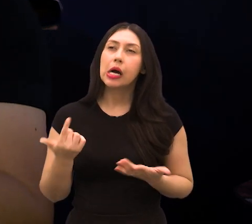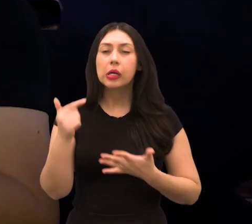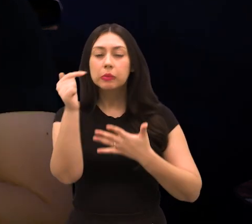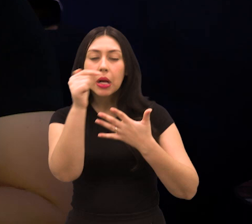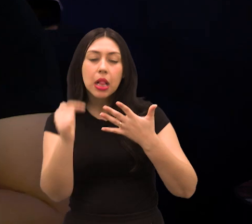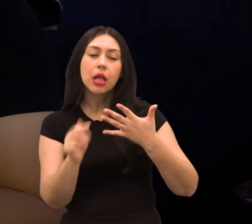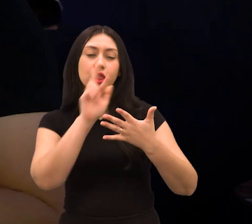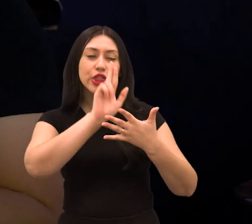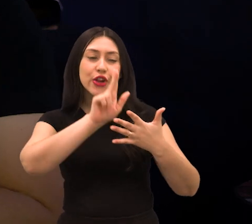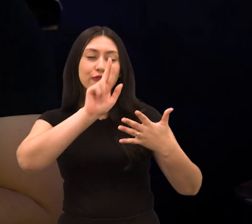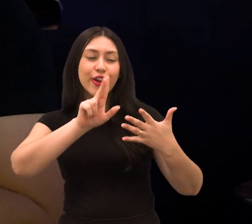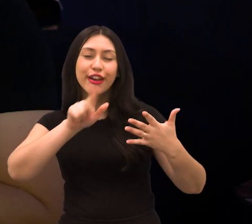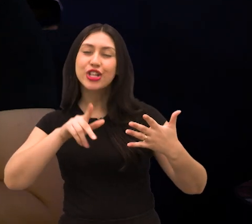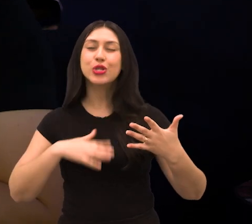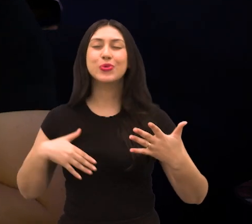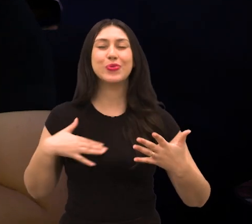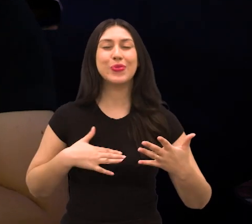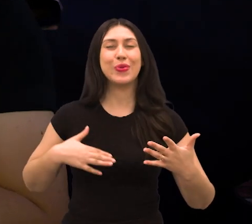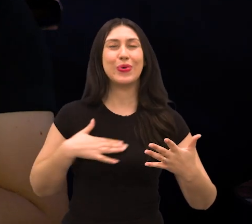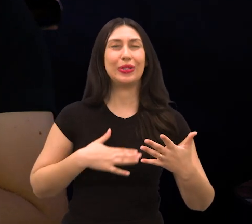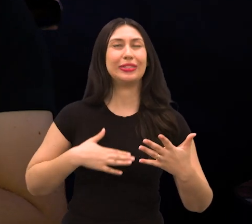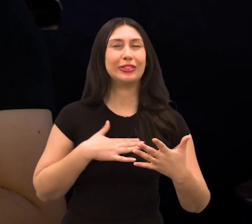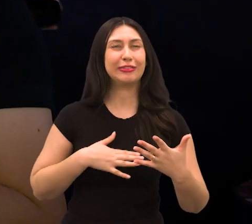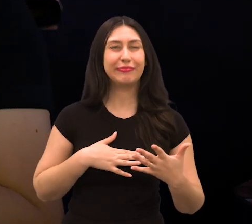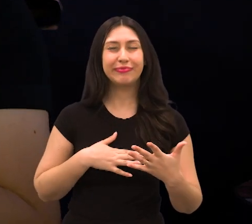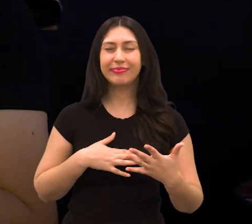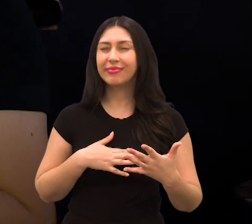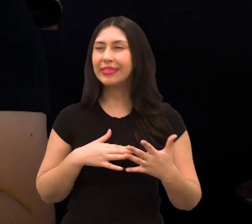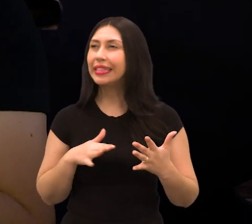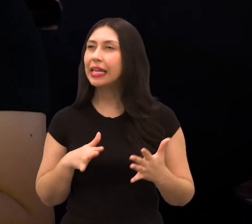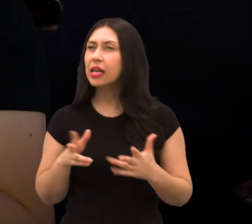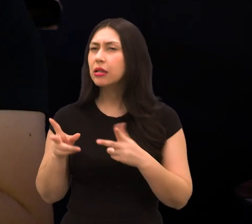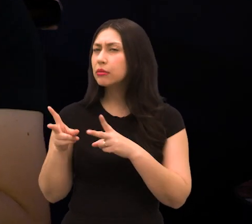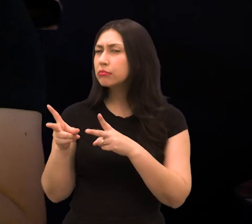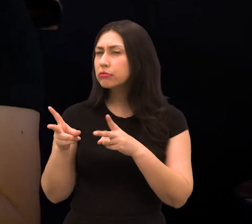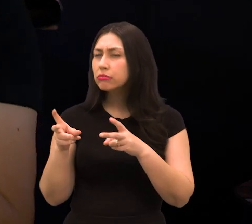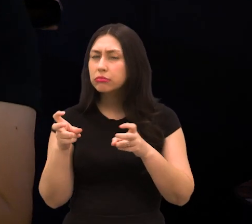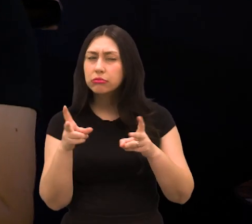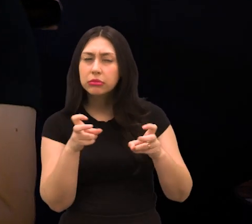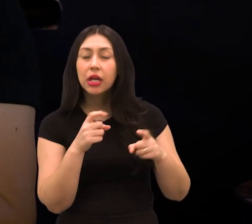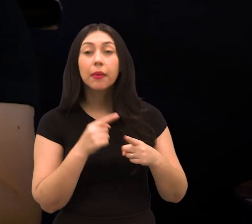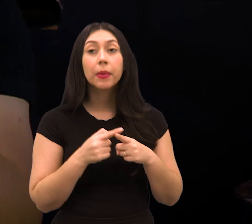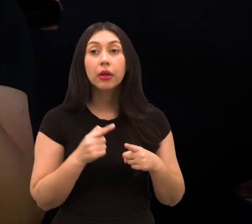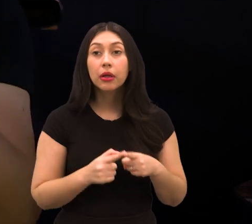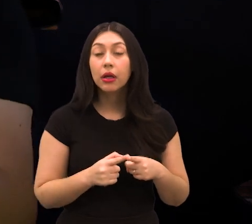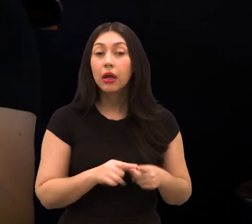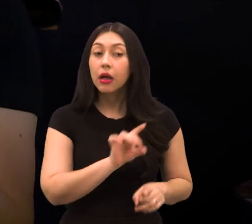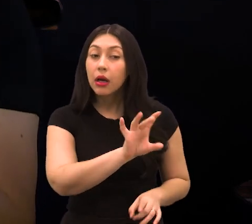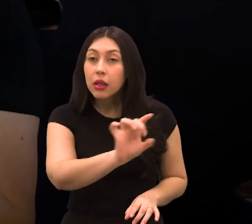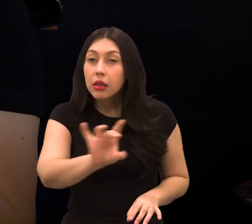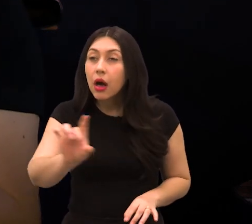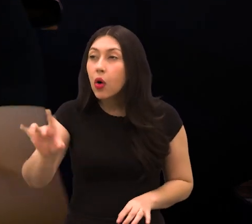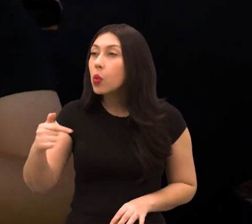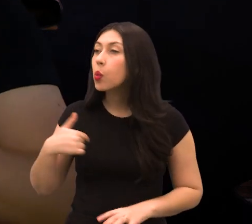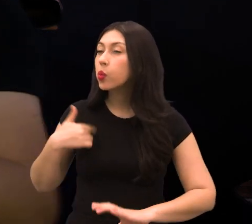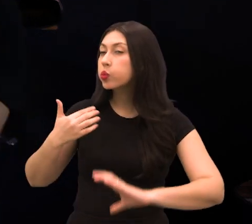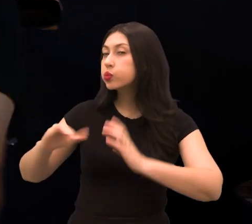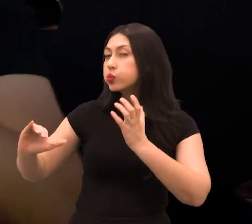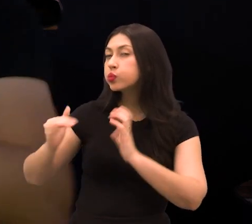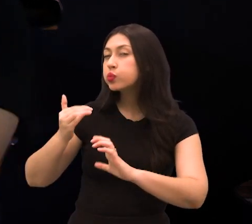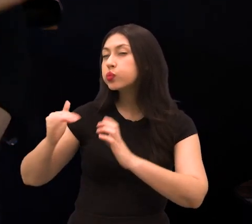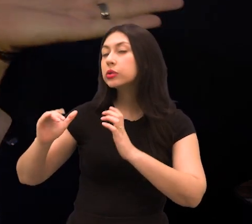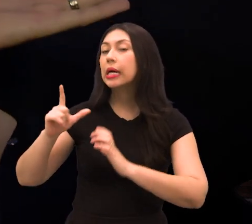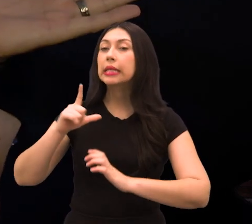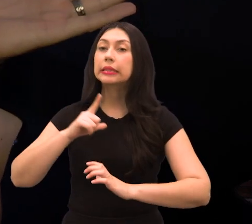não vou dizer eclético, mas eu observo muito os gêneros que eu vou cantar, porque cada artista que eu interpreto também tem